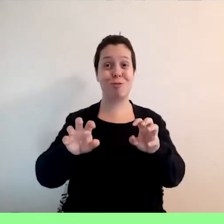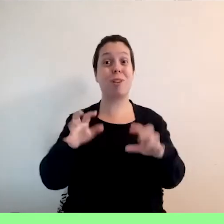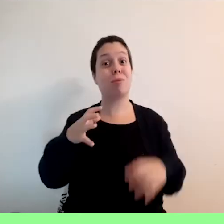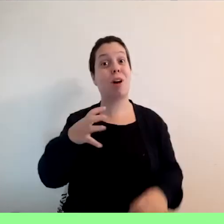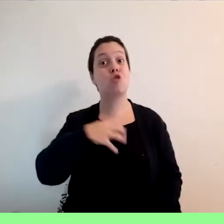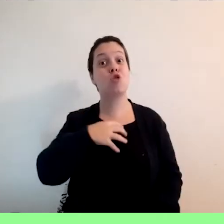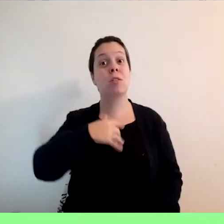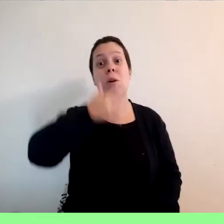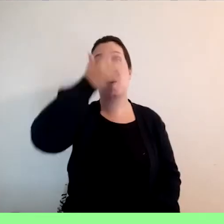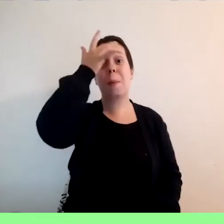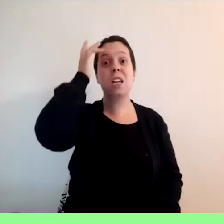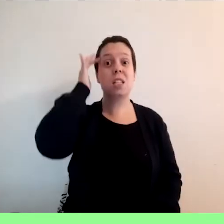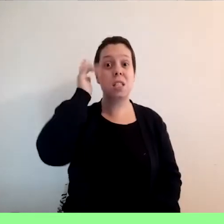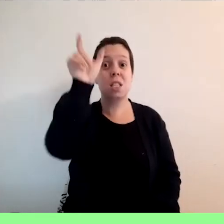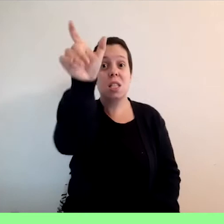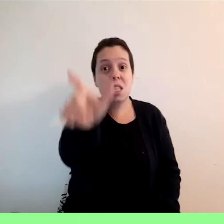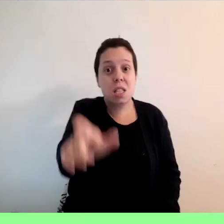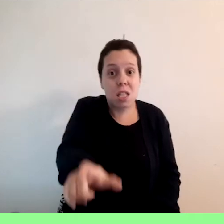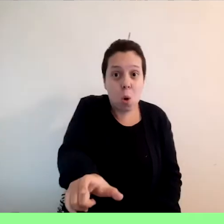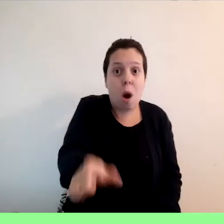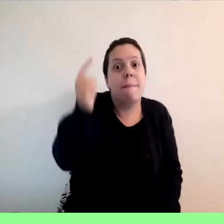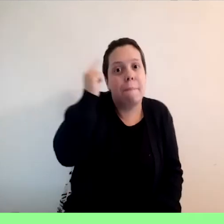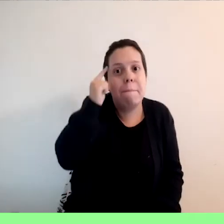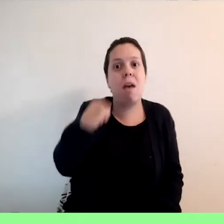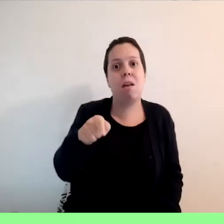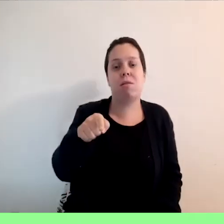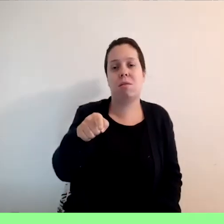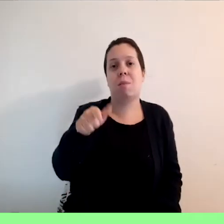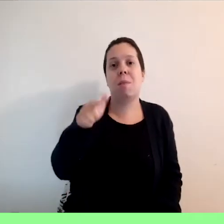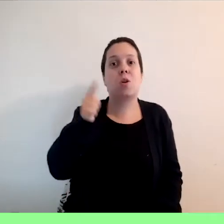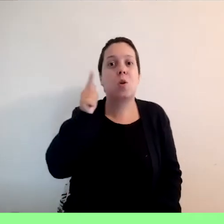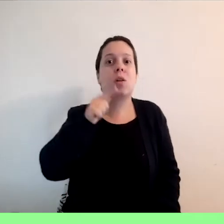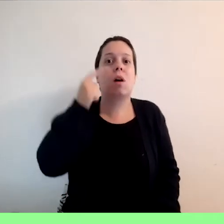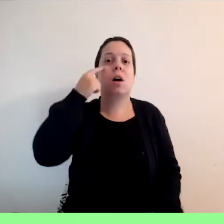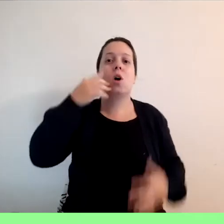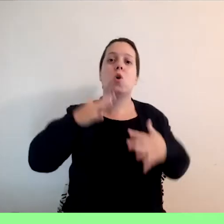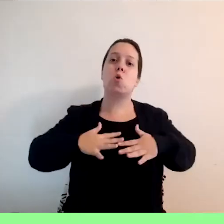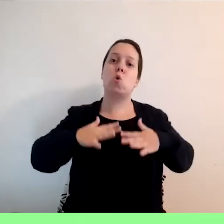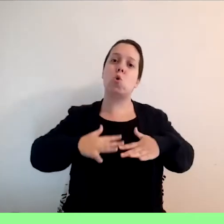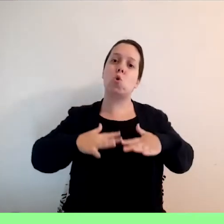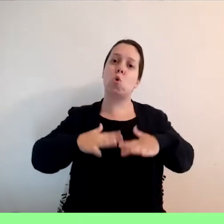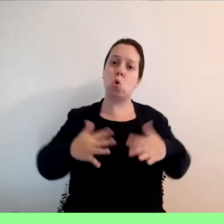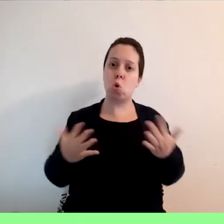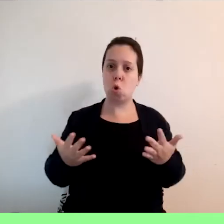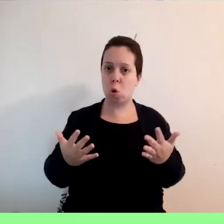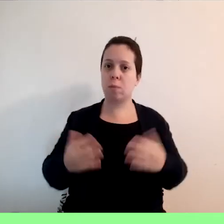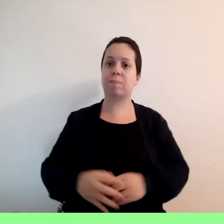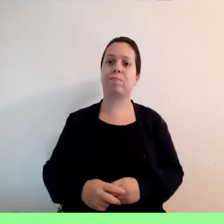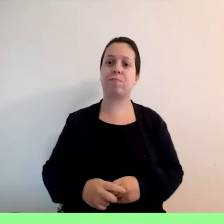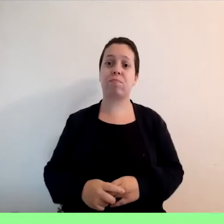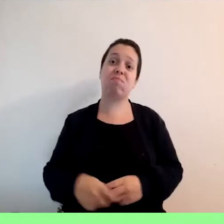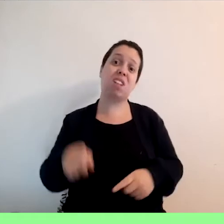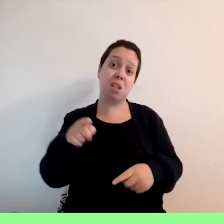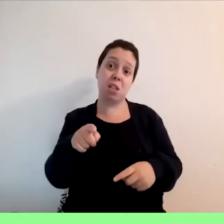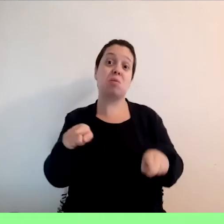precisa trocar a cor do fundo para ter descanso dos olhos, E aí isso poderia muito favorecer uma